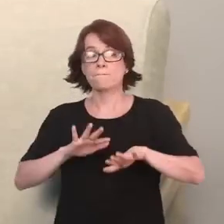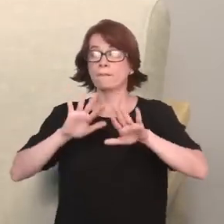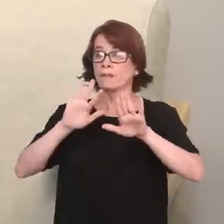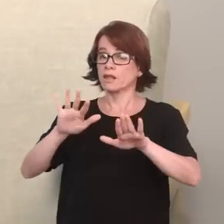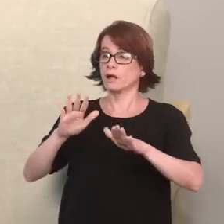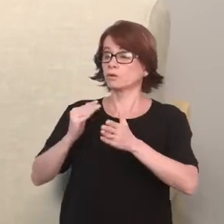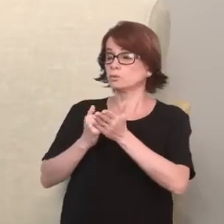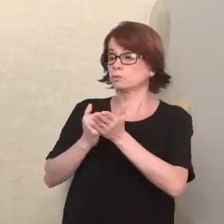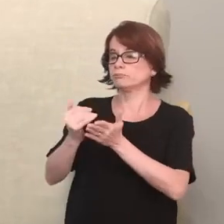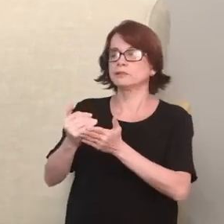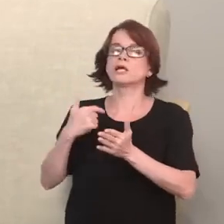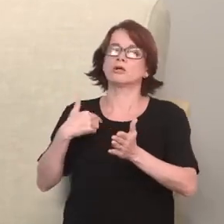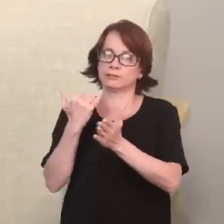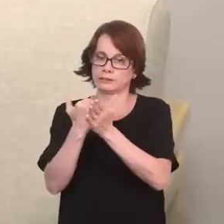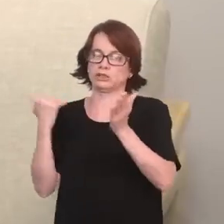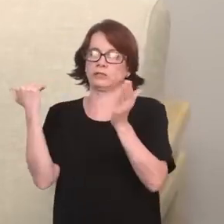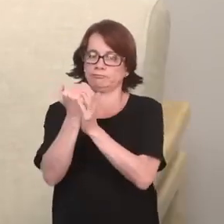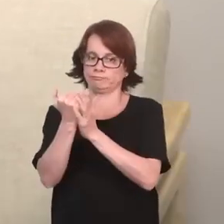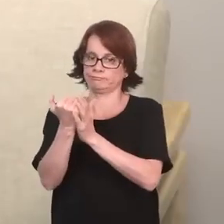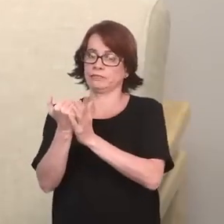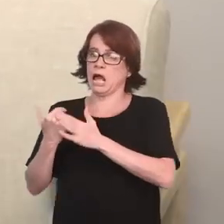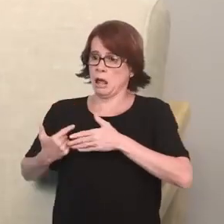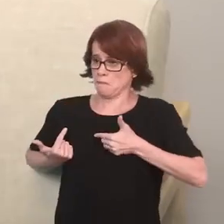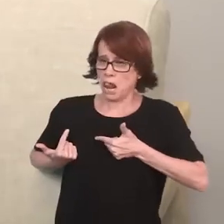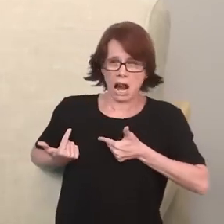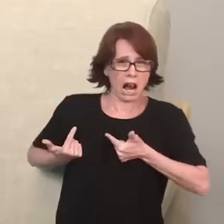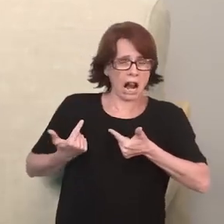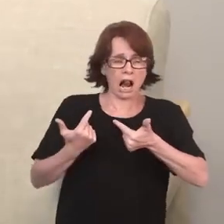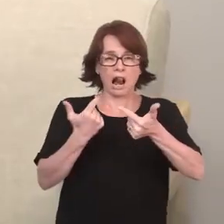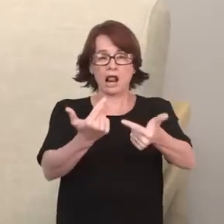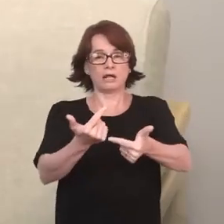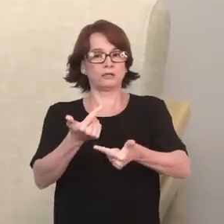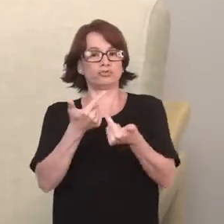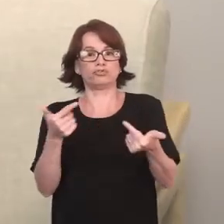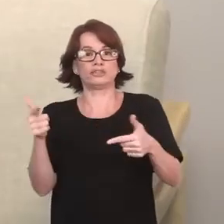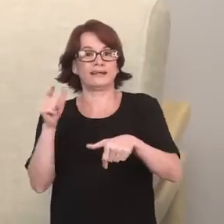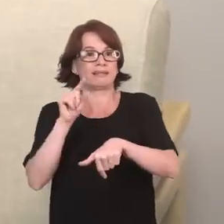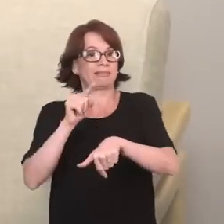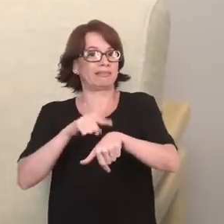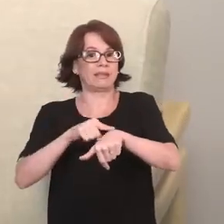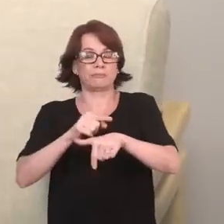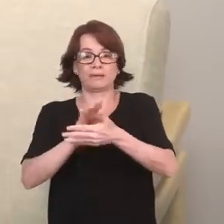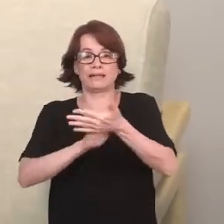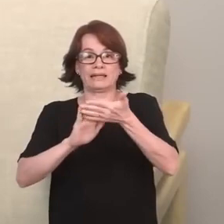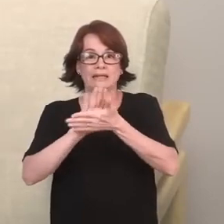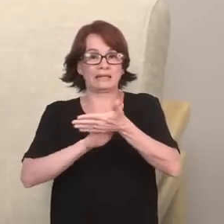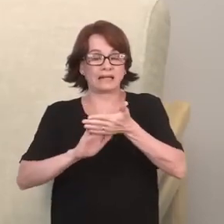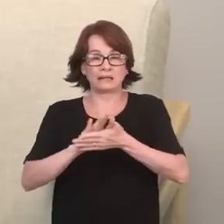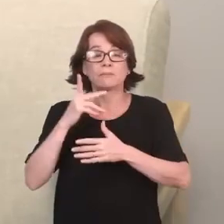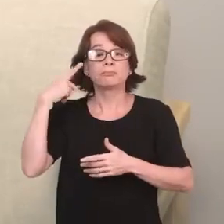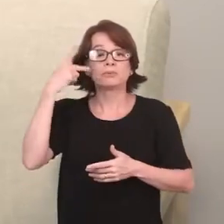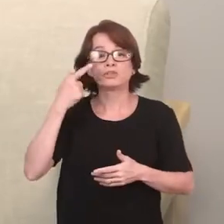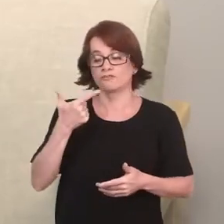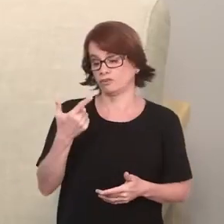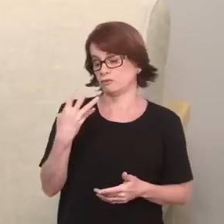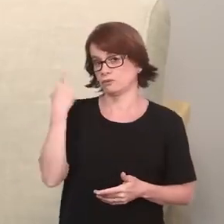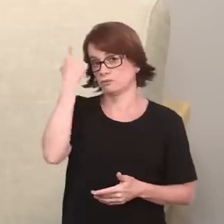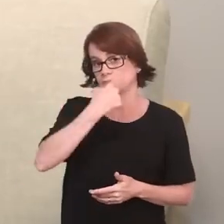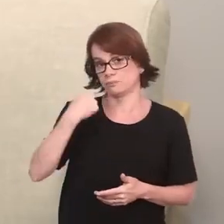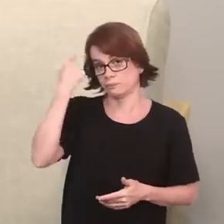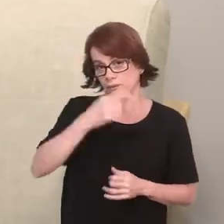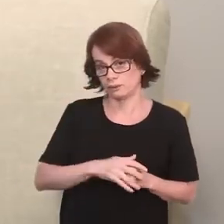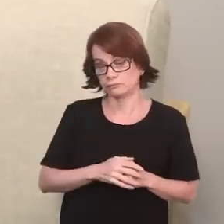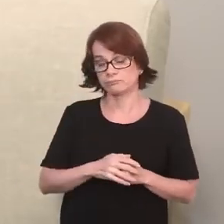assim, no início, eu exagerei demais. Eu não tinha tempo para absolutamente nada. Era política 24 horas por